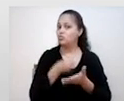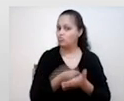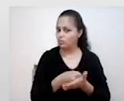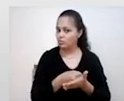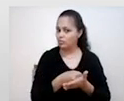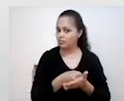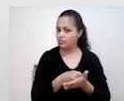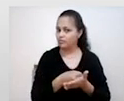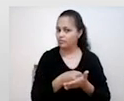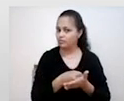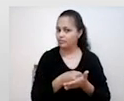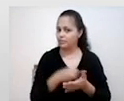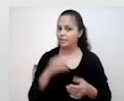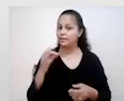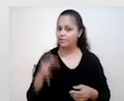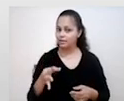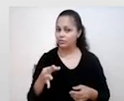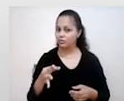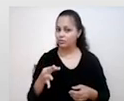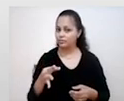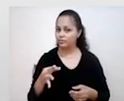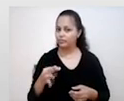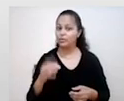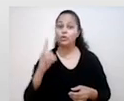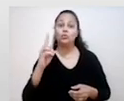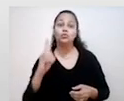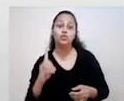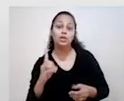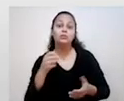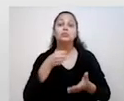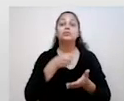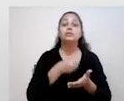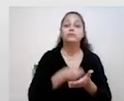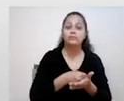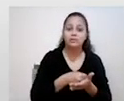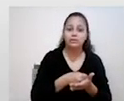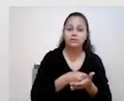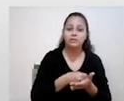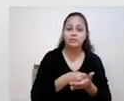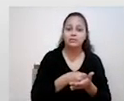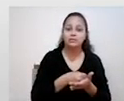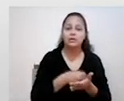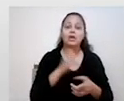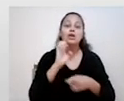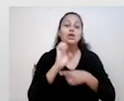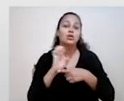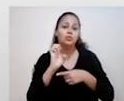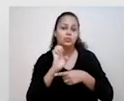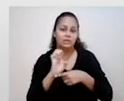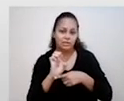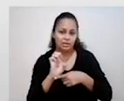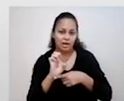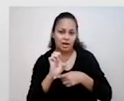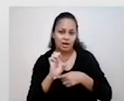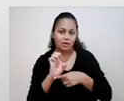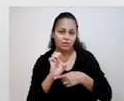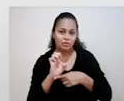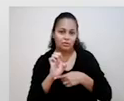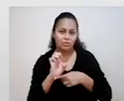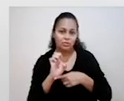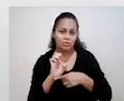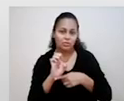nossas obrigações, certo? Direitos e deveres esses, tanto que o Estado deve promover,